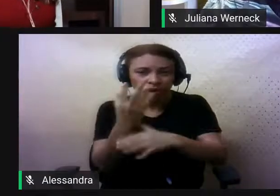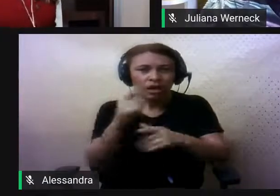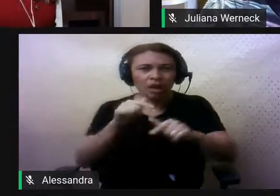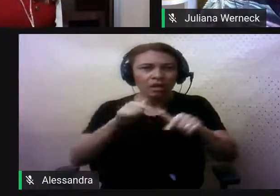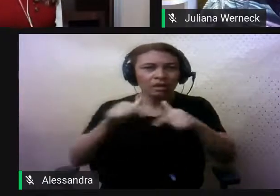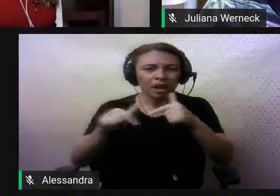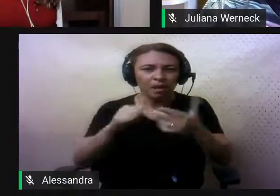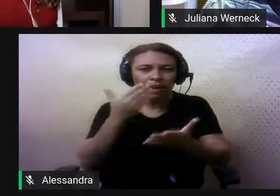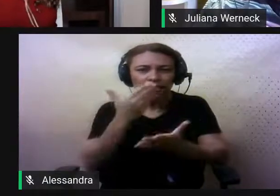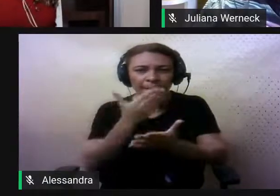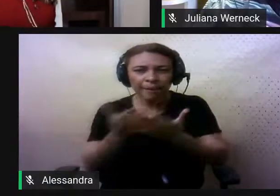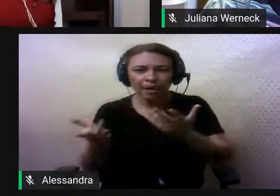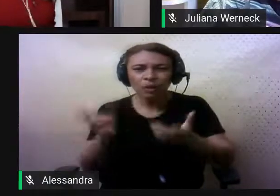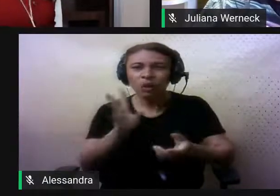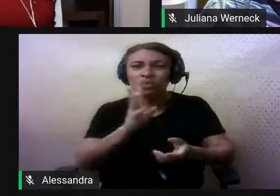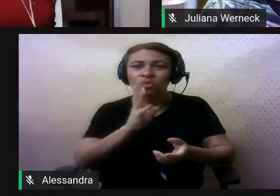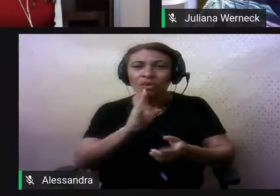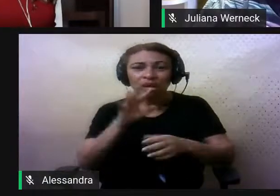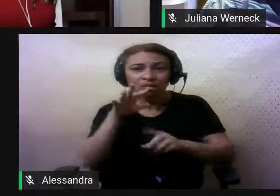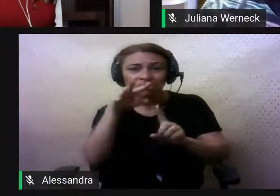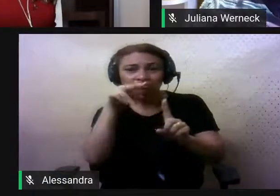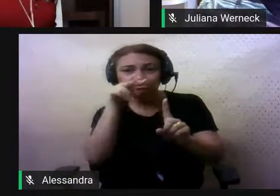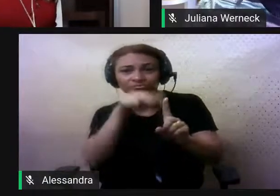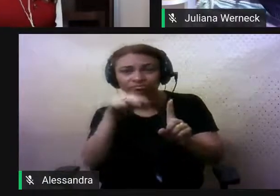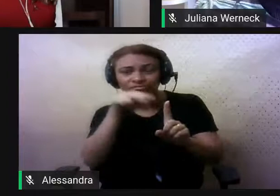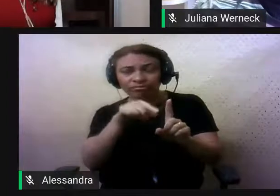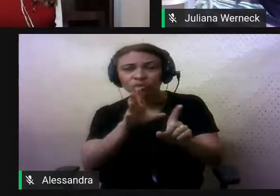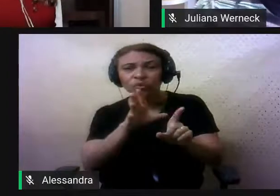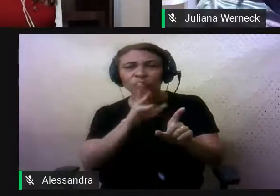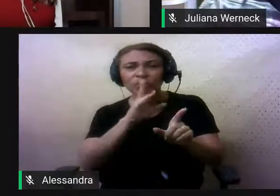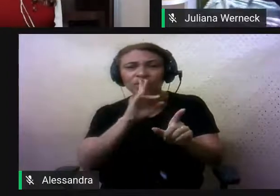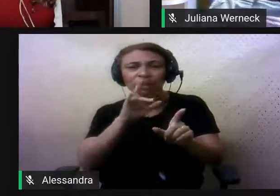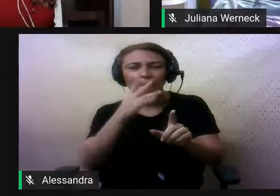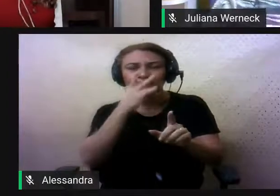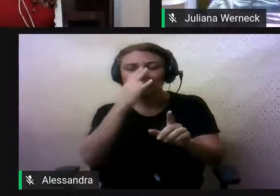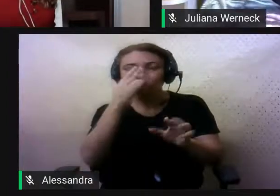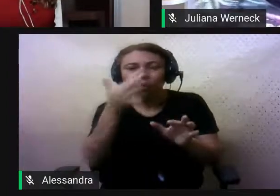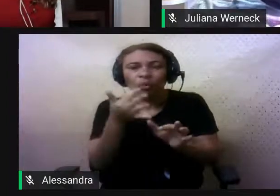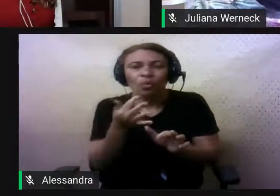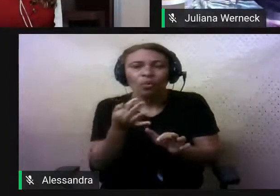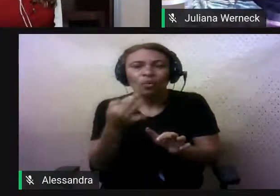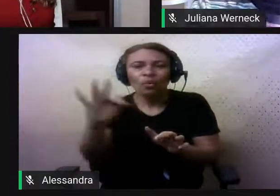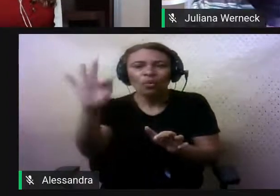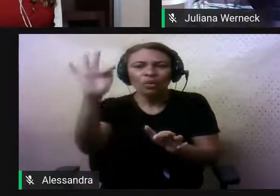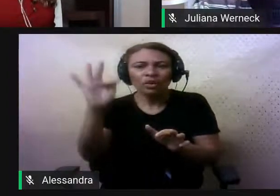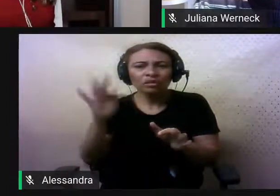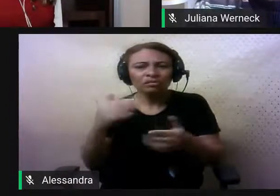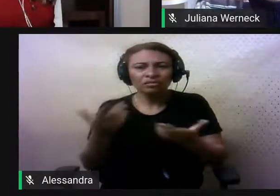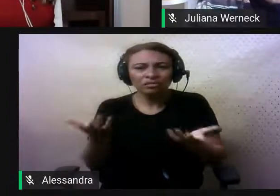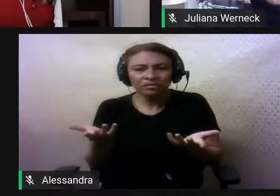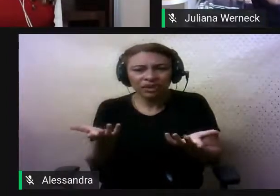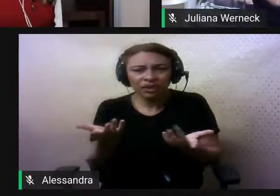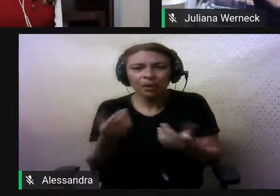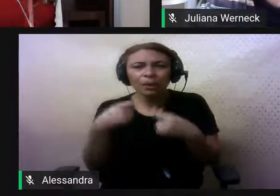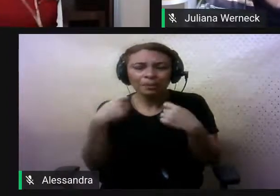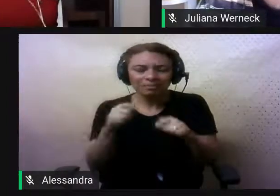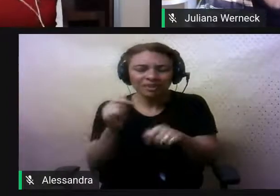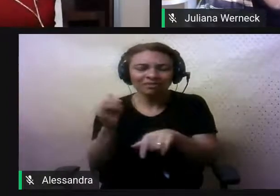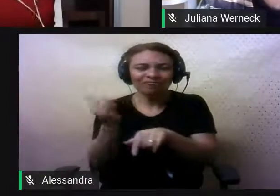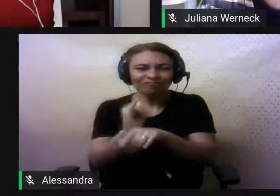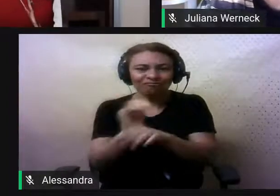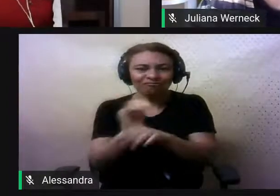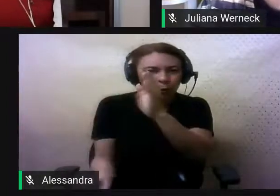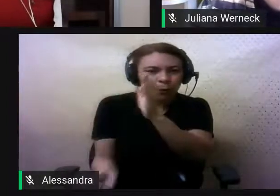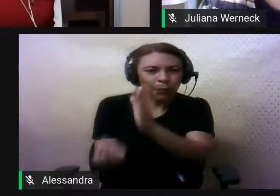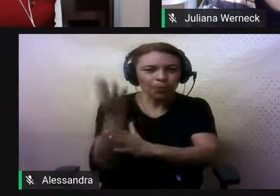a reconhecimento, tudo que eu deixava de ganhar, toda a dor que eu podia experimentar se eu não lançasse esse canal. E depois